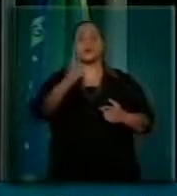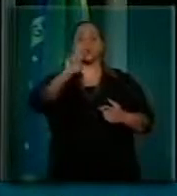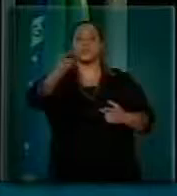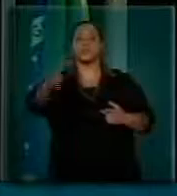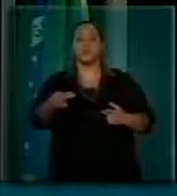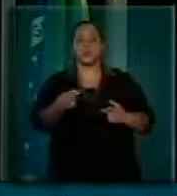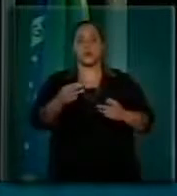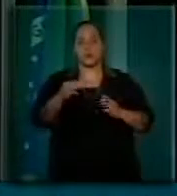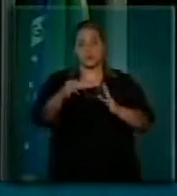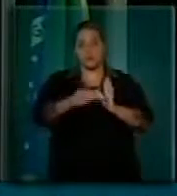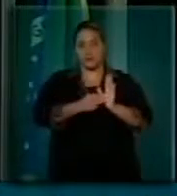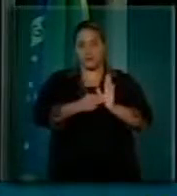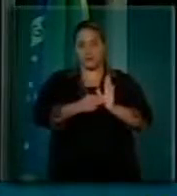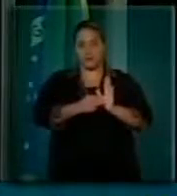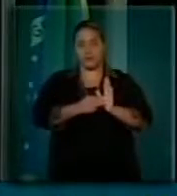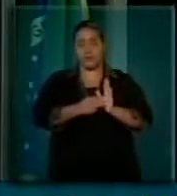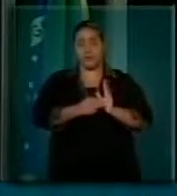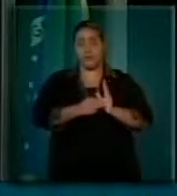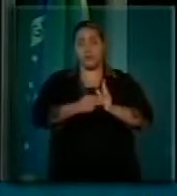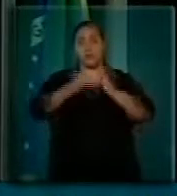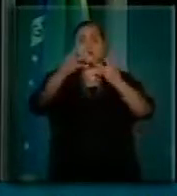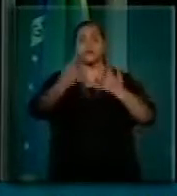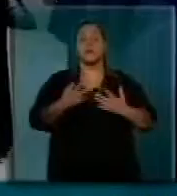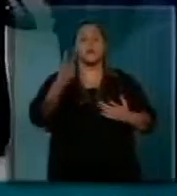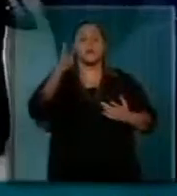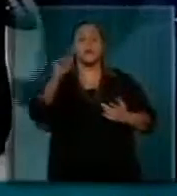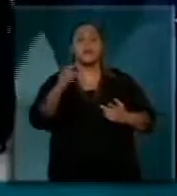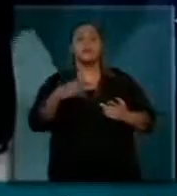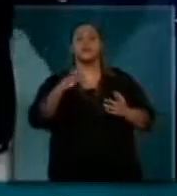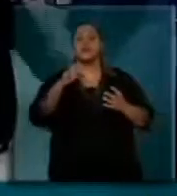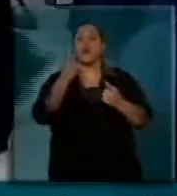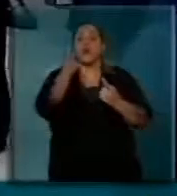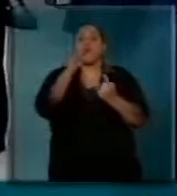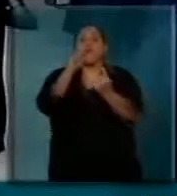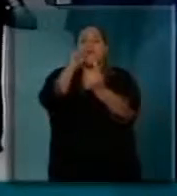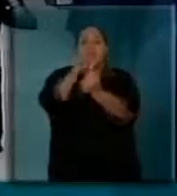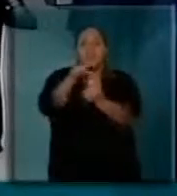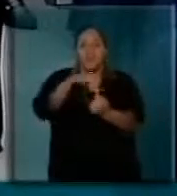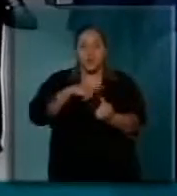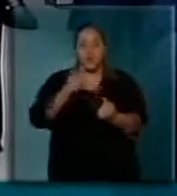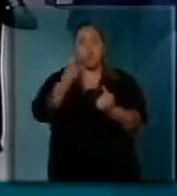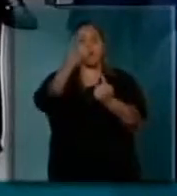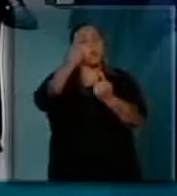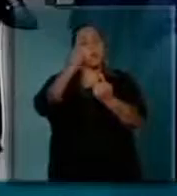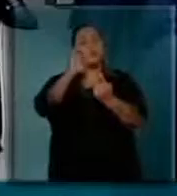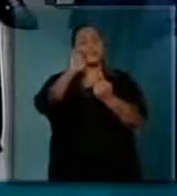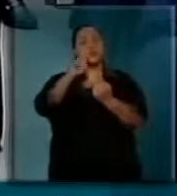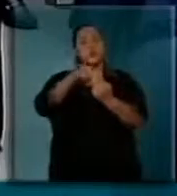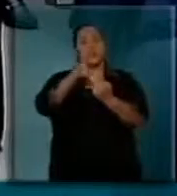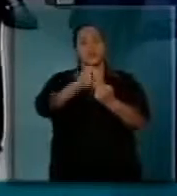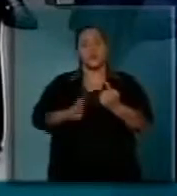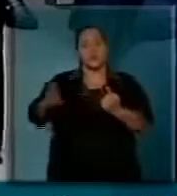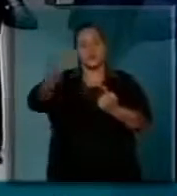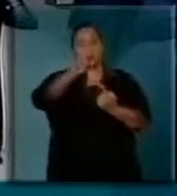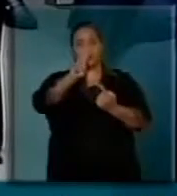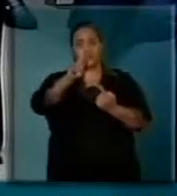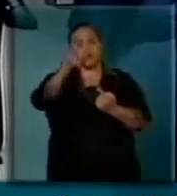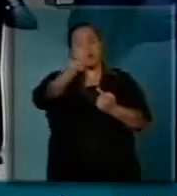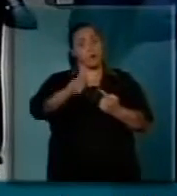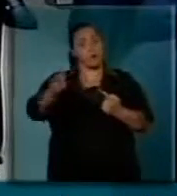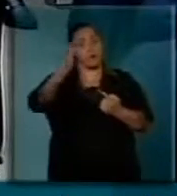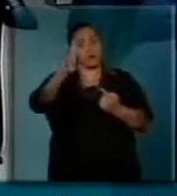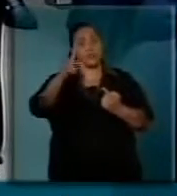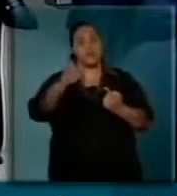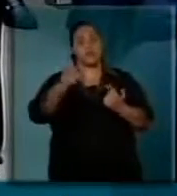emendas para atender apenas este item, porque às vezes uma única universidade